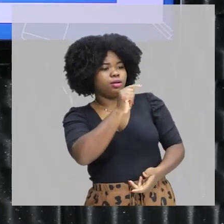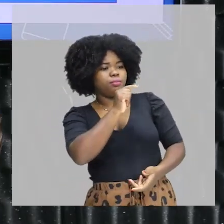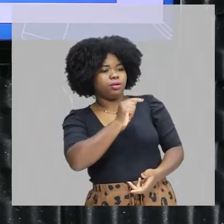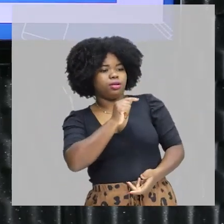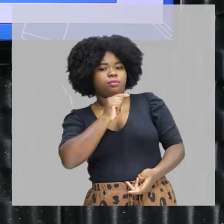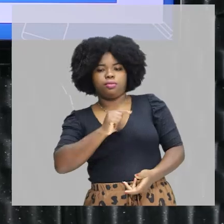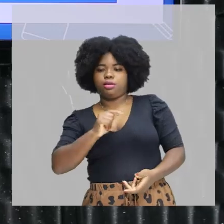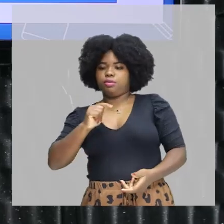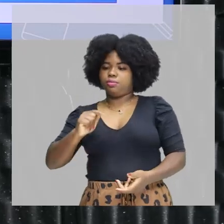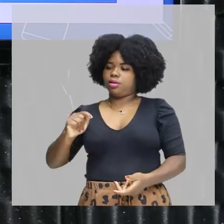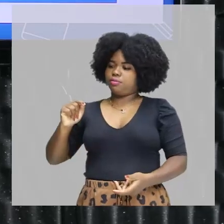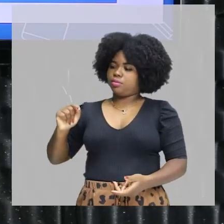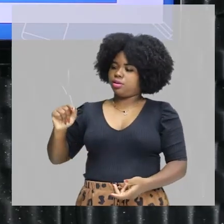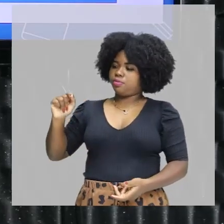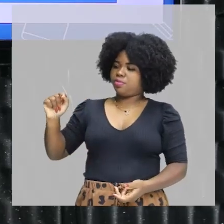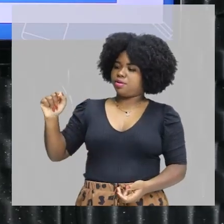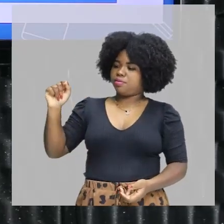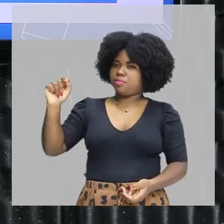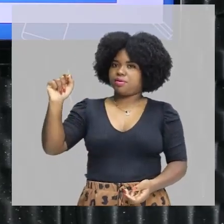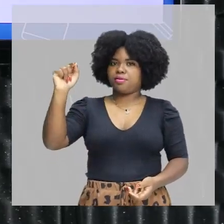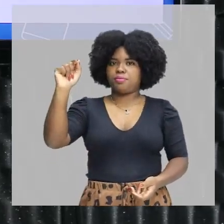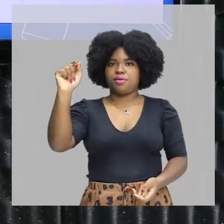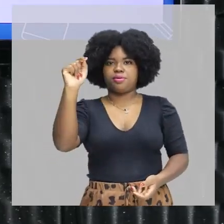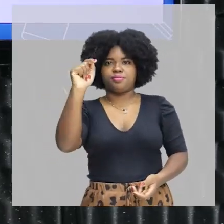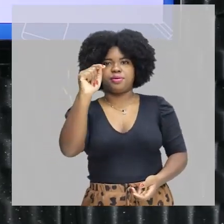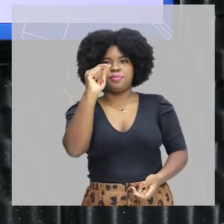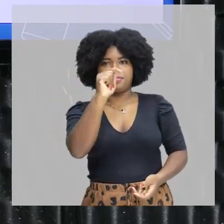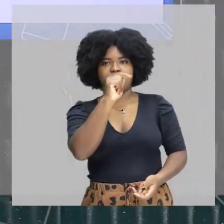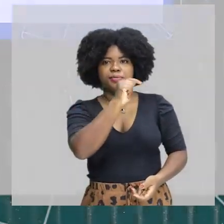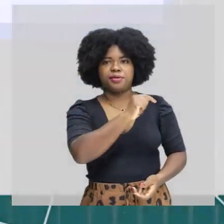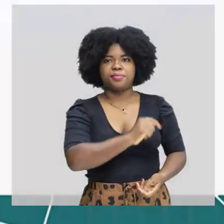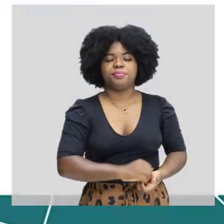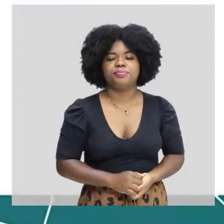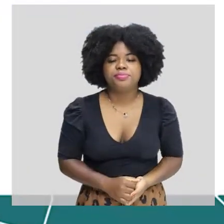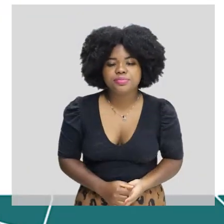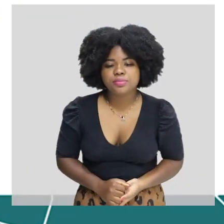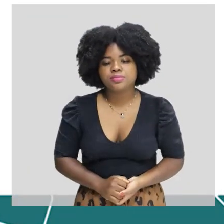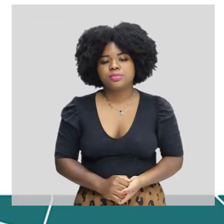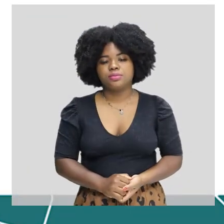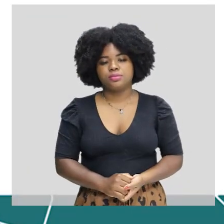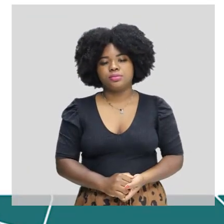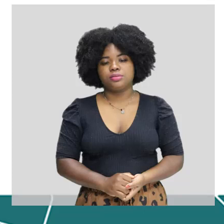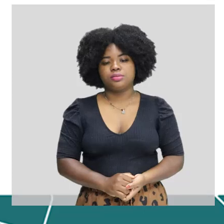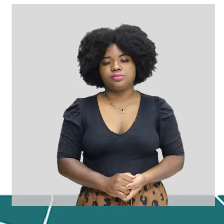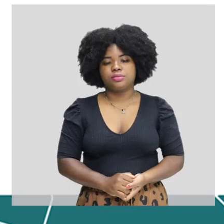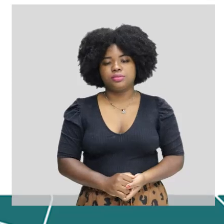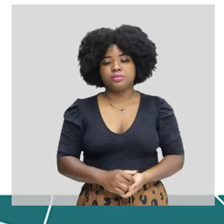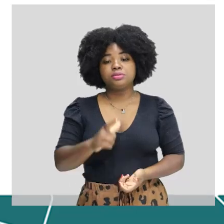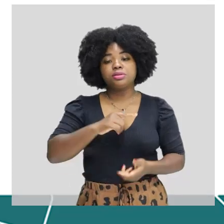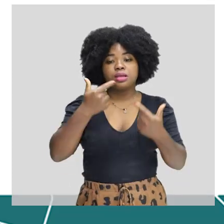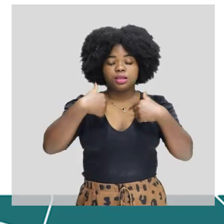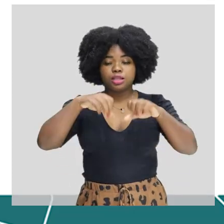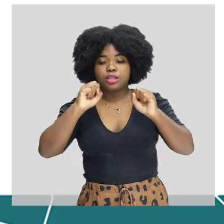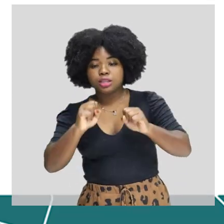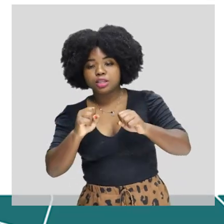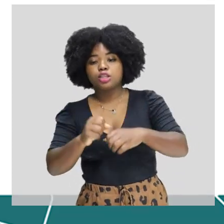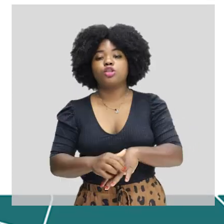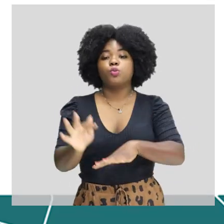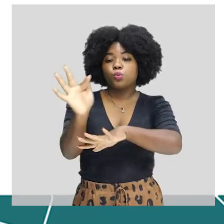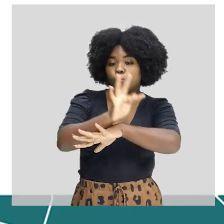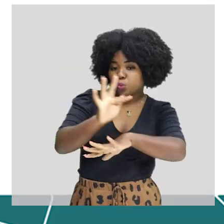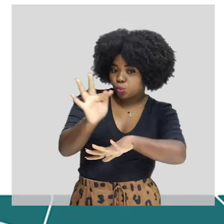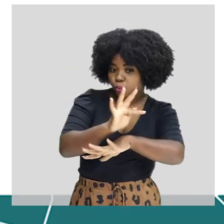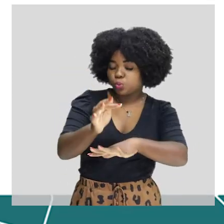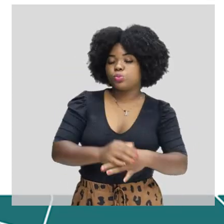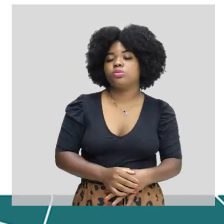aqui se acabando de rir, como diz minha prima Bianca. Considerando a linguagem culta, indica as alternativas